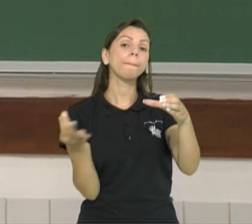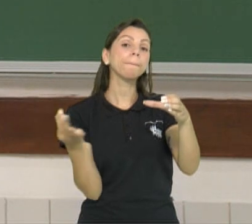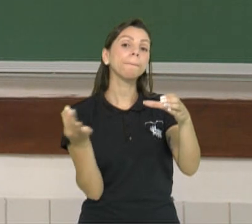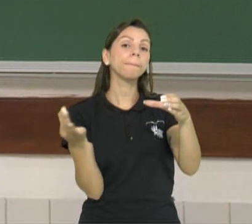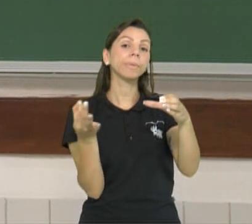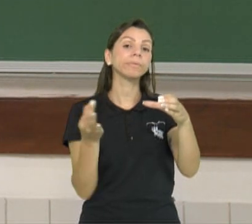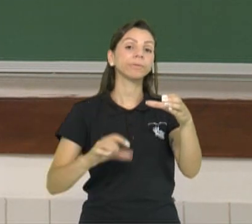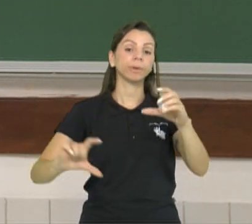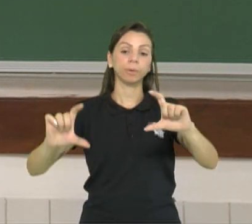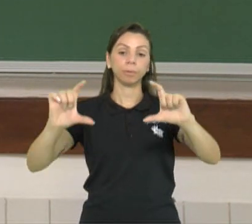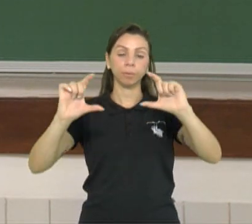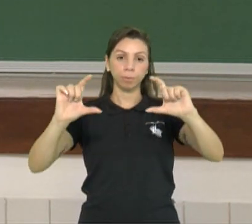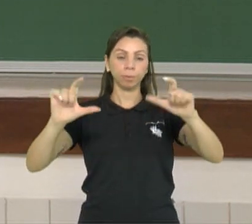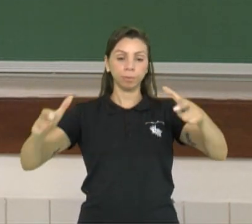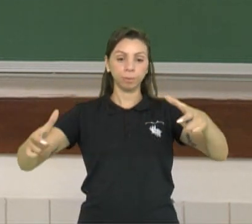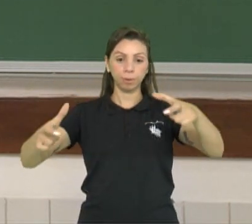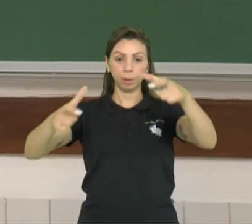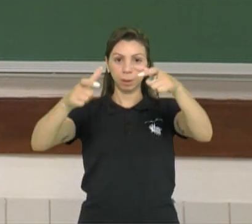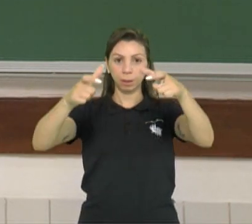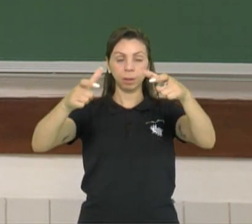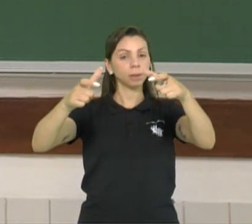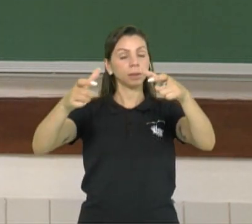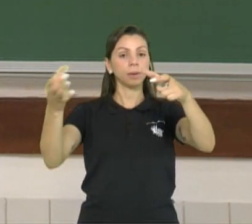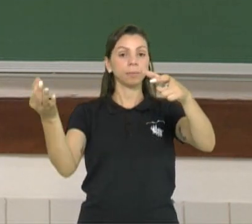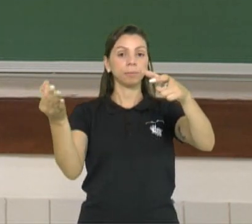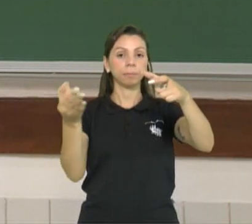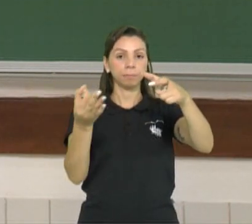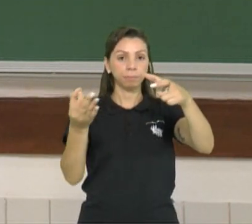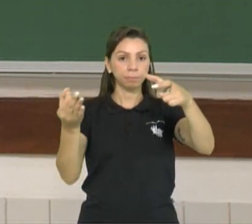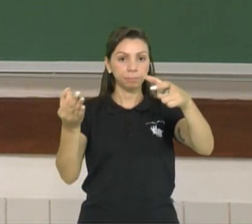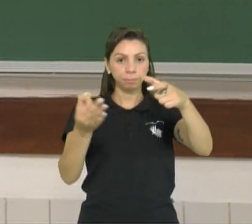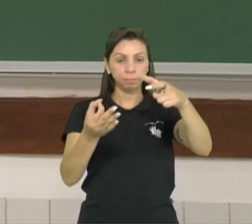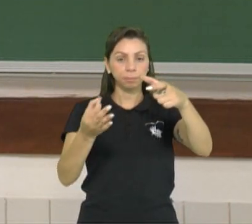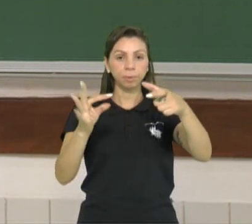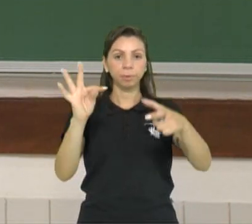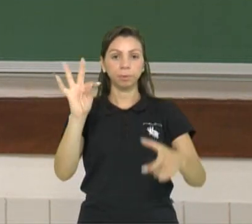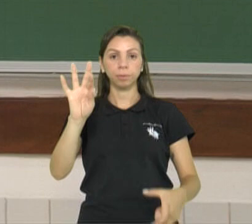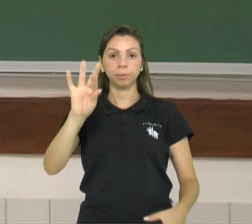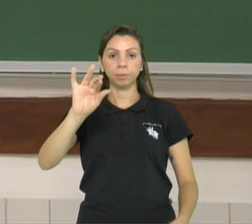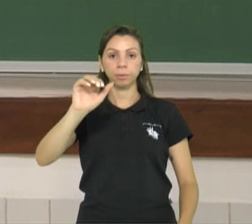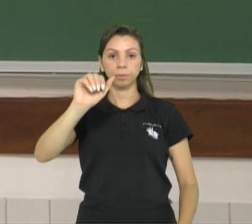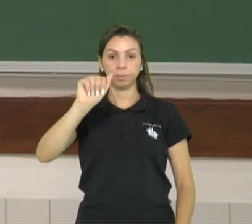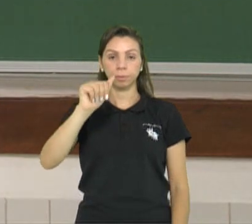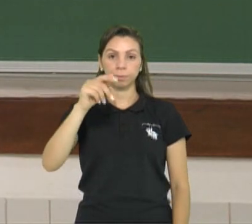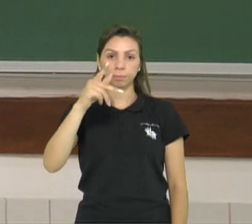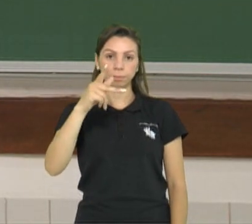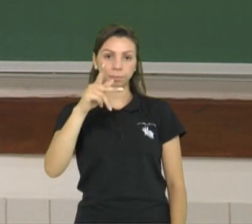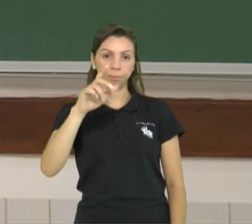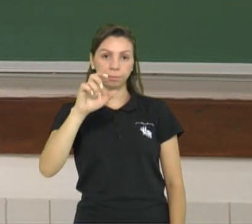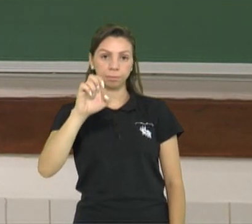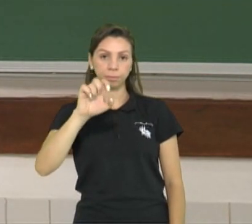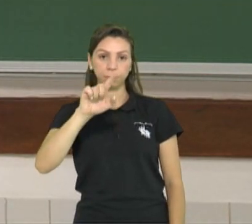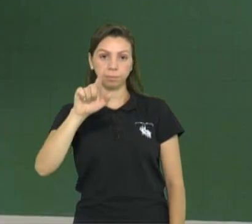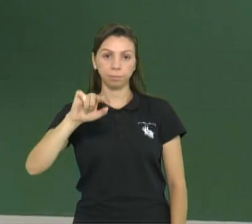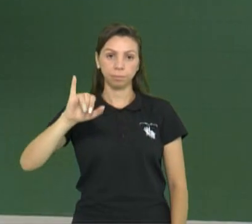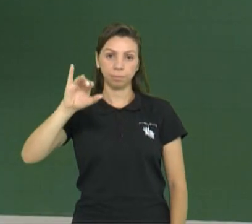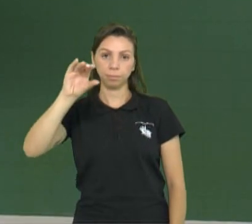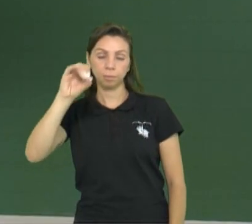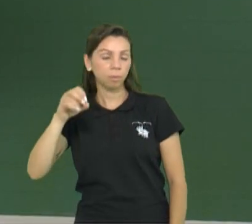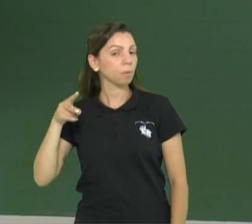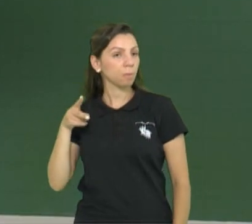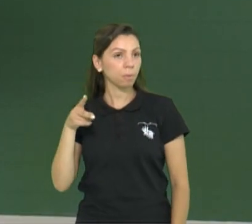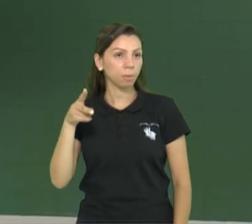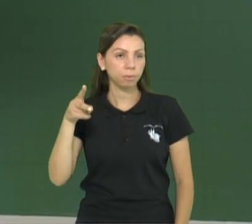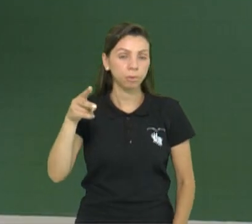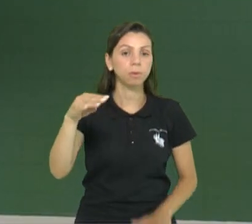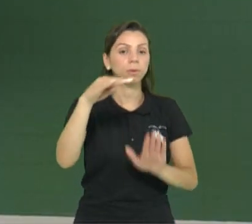vai gerar um tronco de cone é exatamente um trapézio. Continuando aqui, então, gente, nós temos